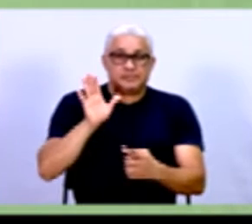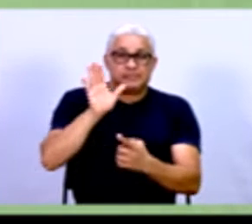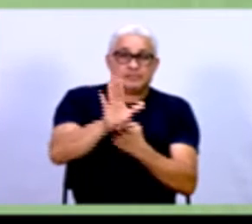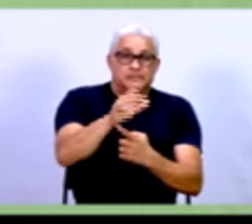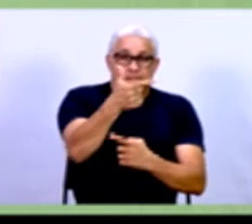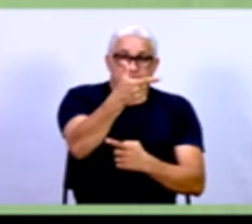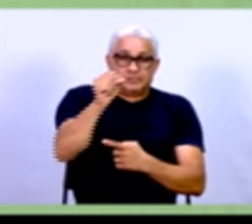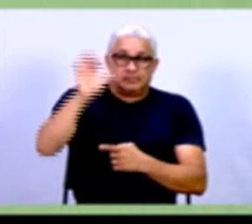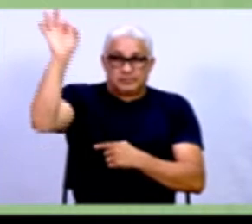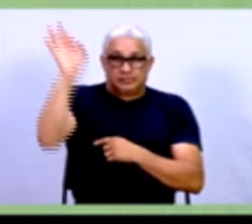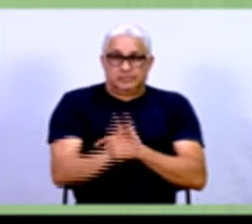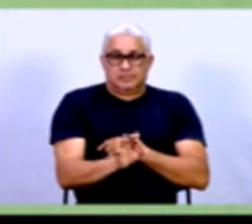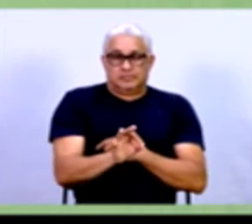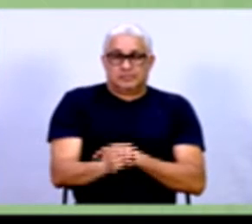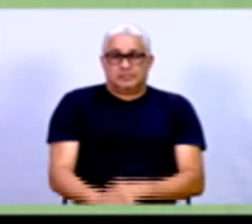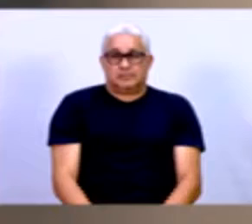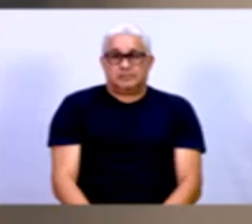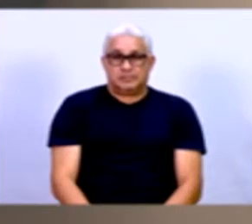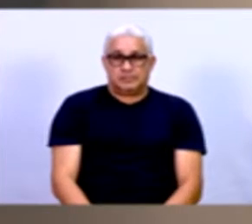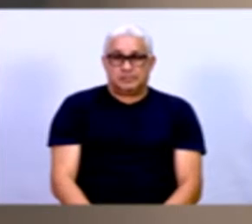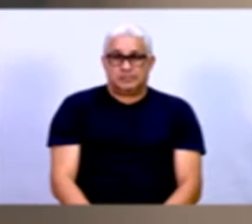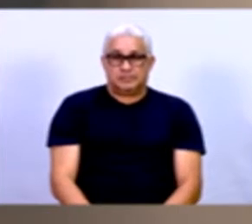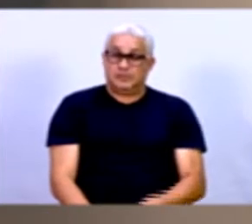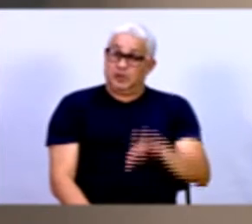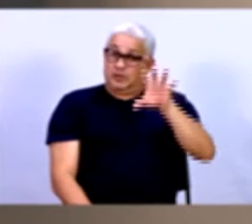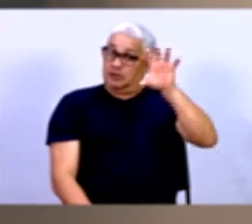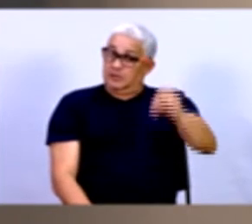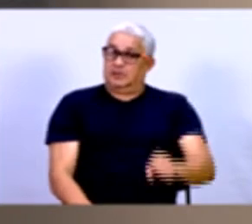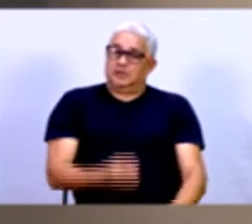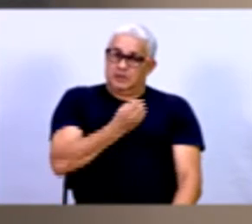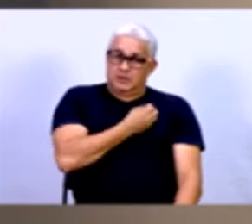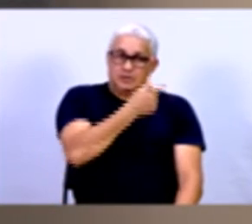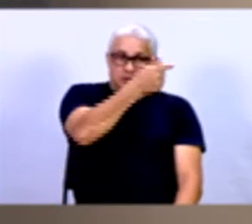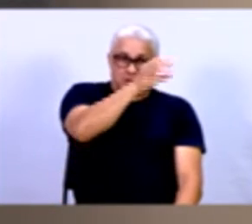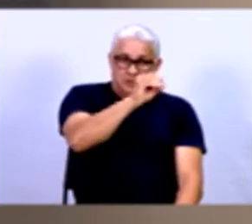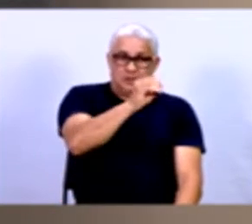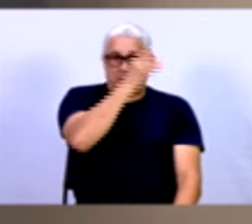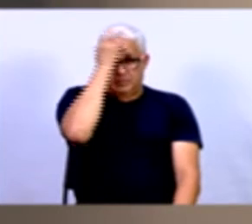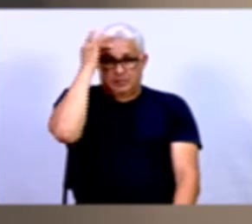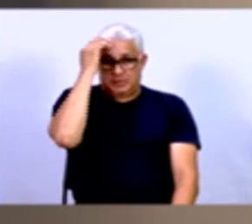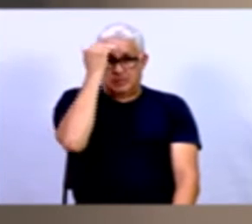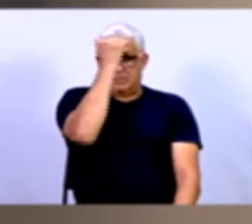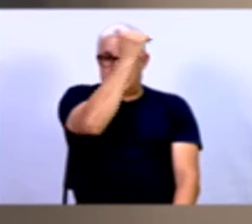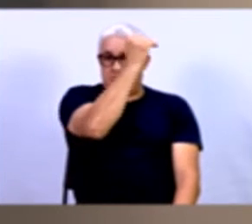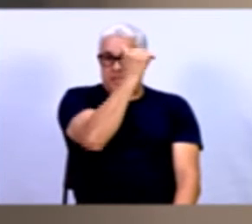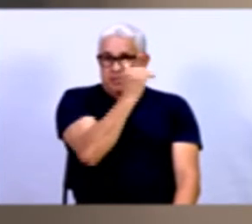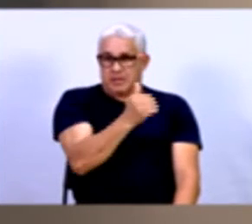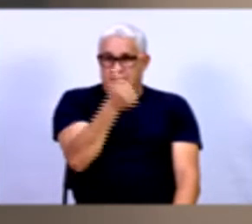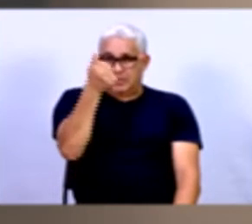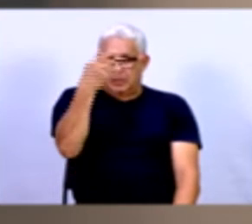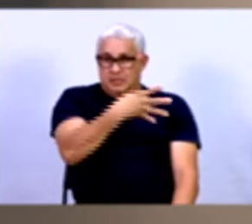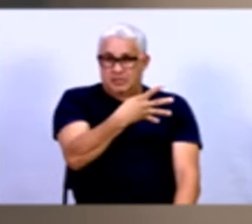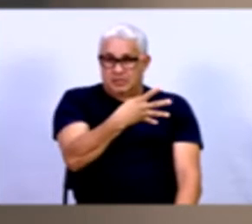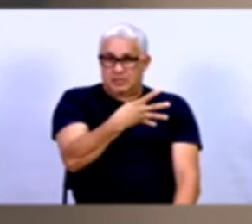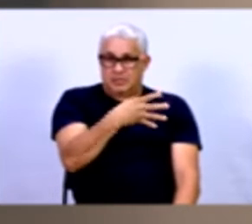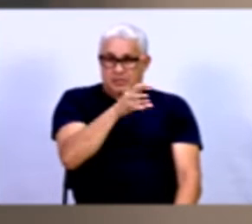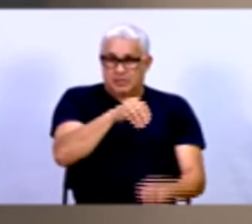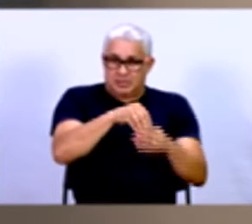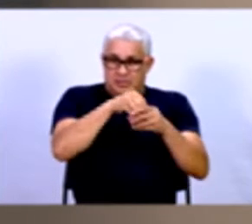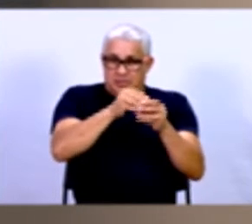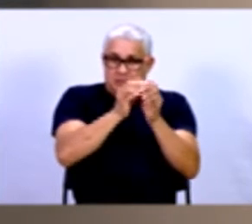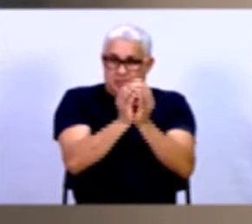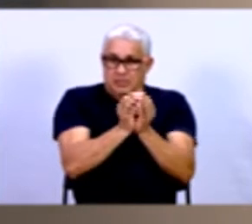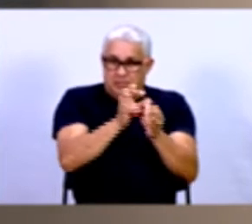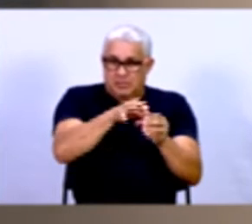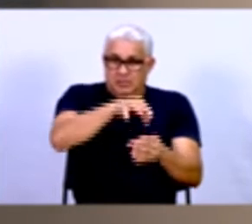de 20%, tá? Então, a gente vai pegar, vai estar enumeradas 70 pessoas, vamos sortear 14 num bingo e as que sortearam vai ser a nossa